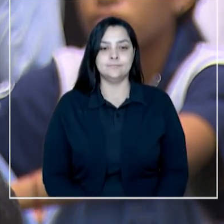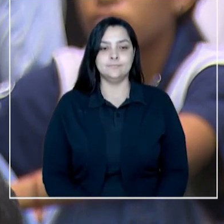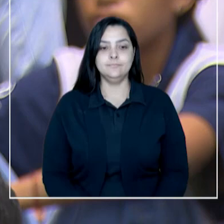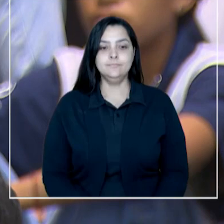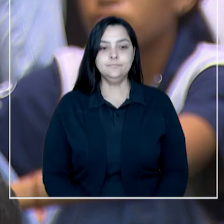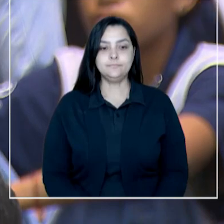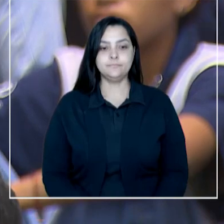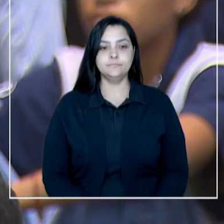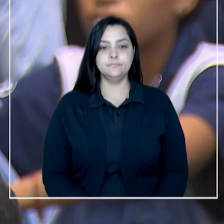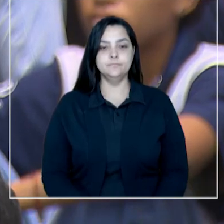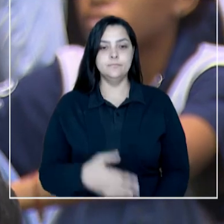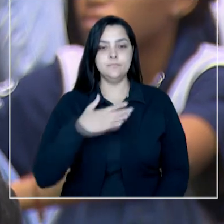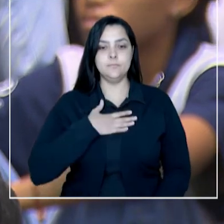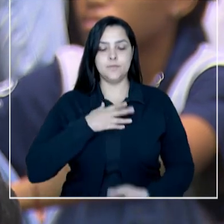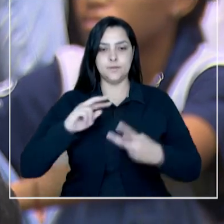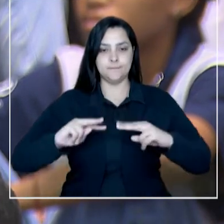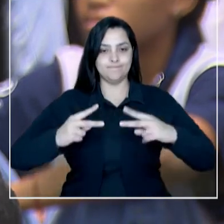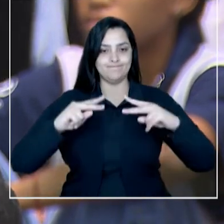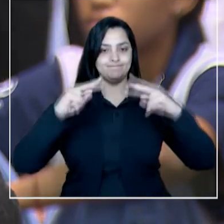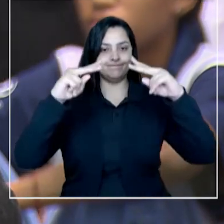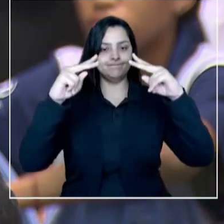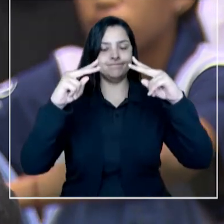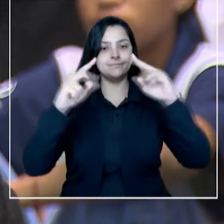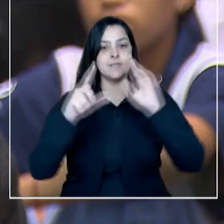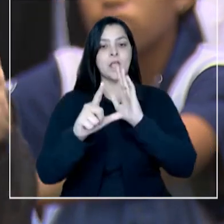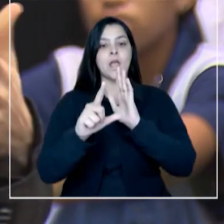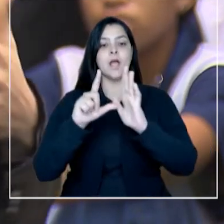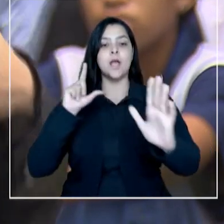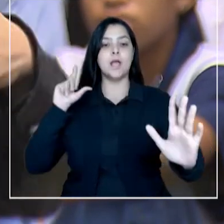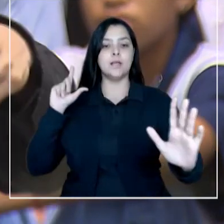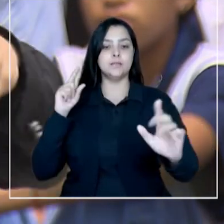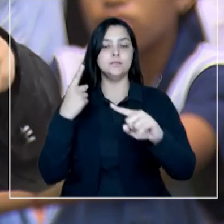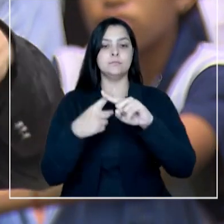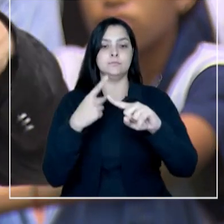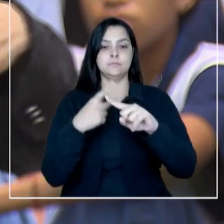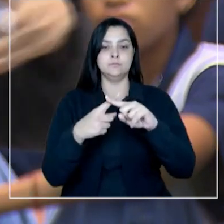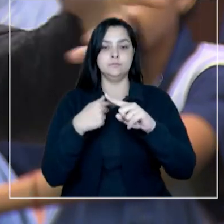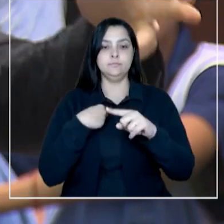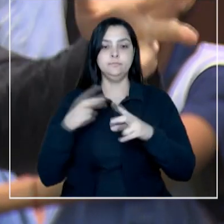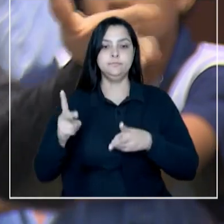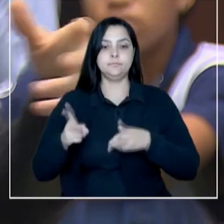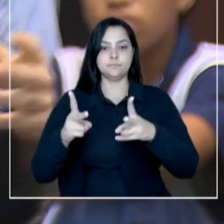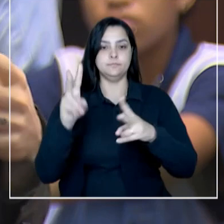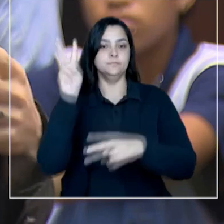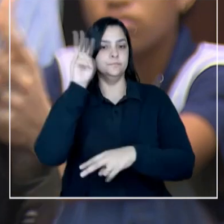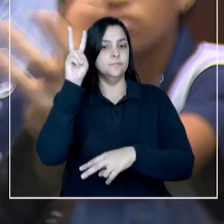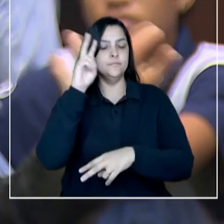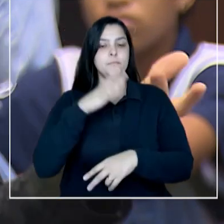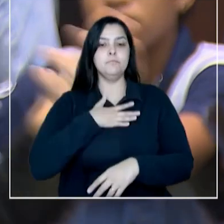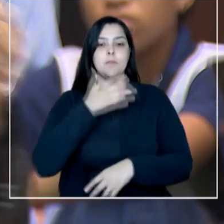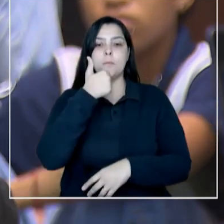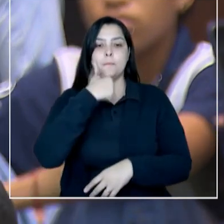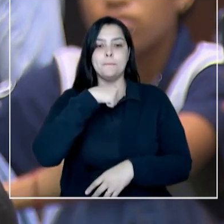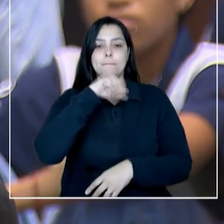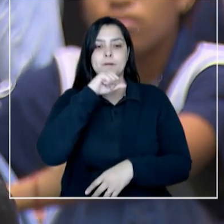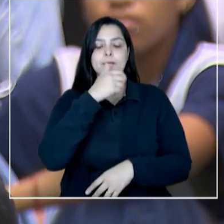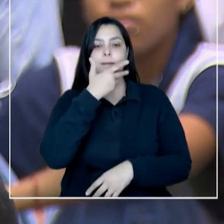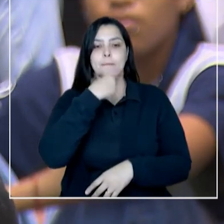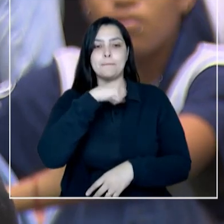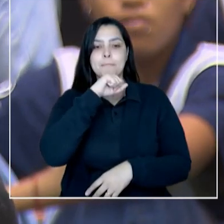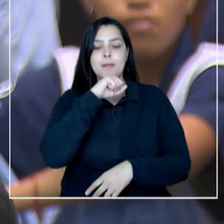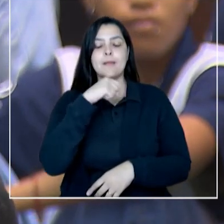A minha carreira, na verdade, ela começa antes porque eu sou uma continuação da história dos meus pais, né? Meus pais são DJs e